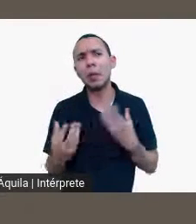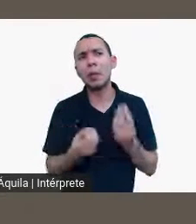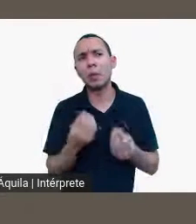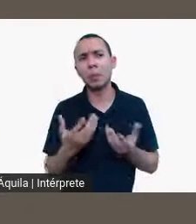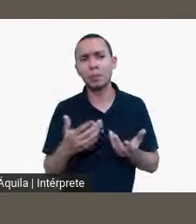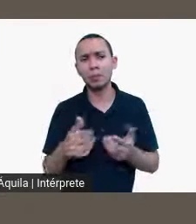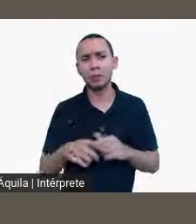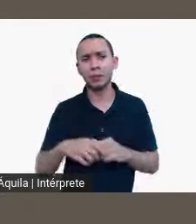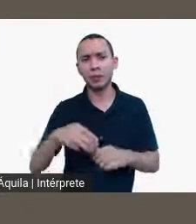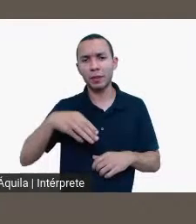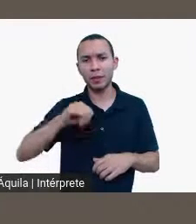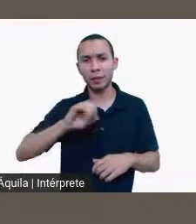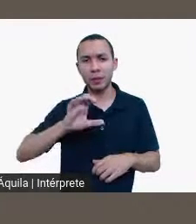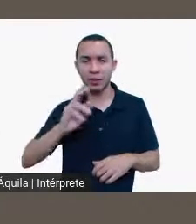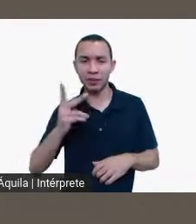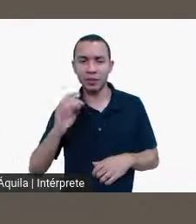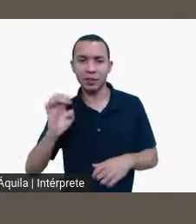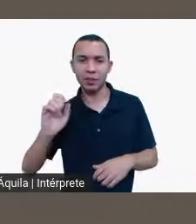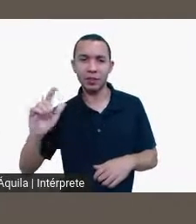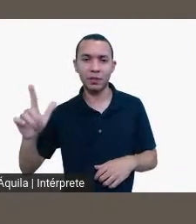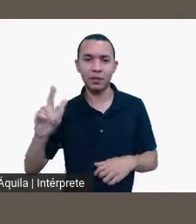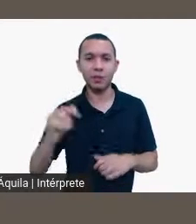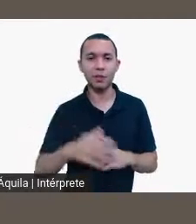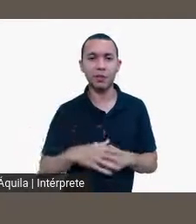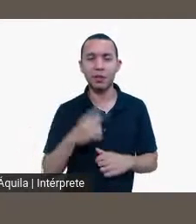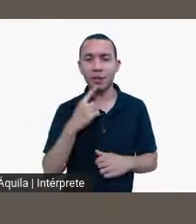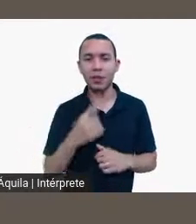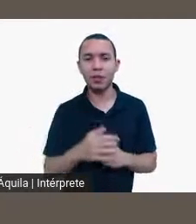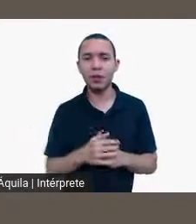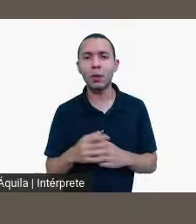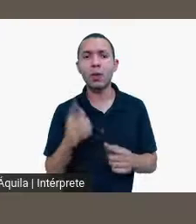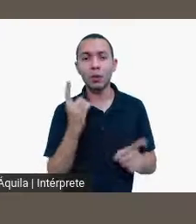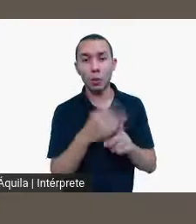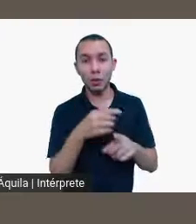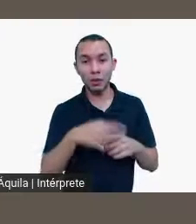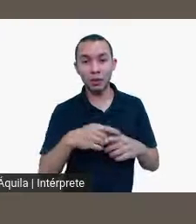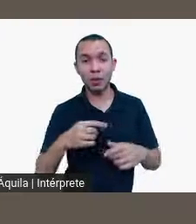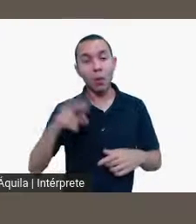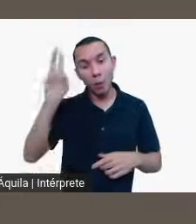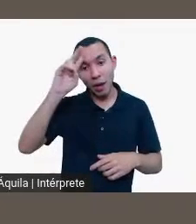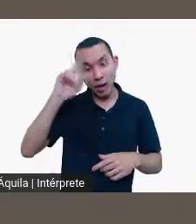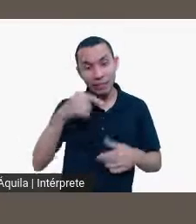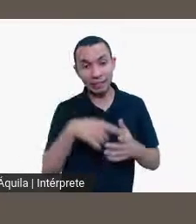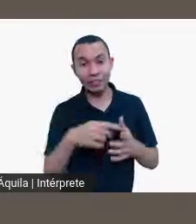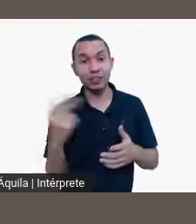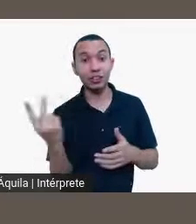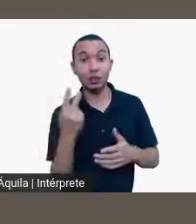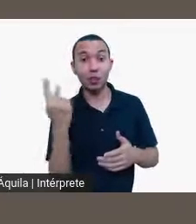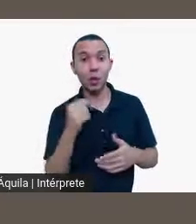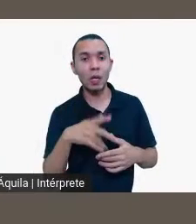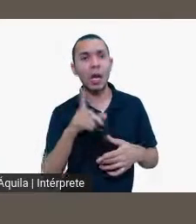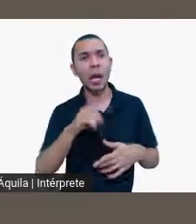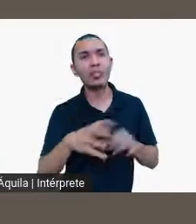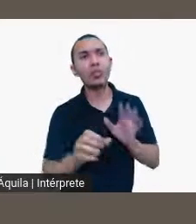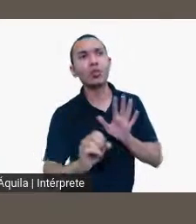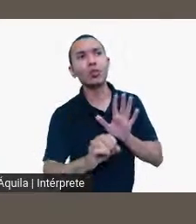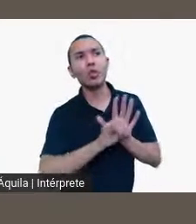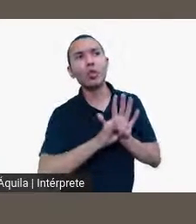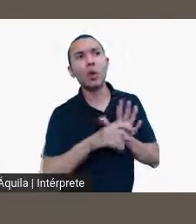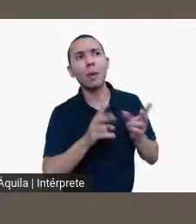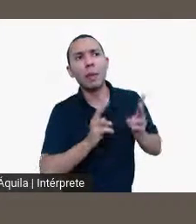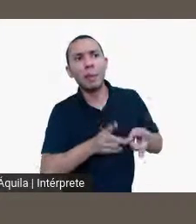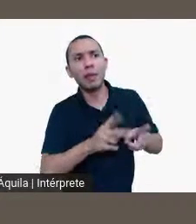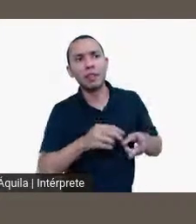Michel Foucault, em Arqueologia do Saber, o que se encontra no começo histórico das coisas não é a identidade ainda preservada da